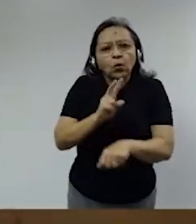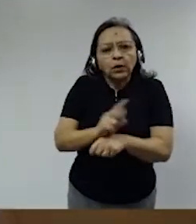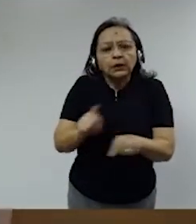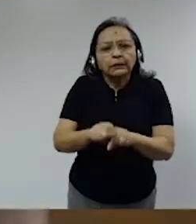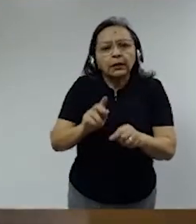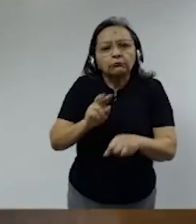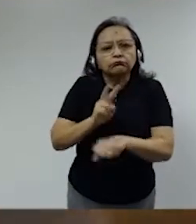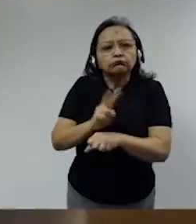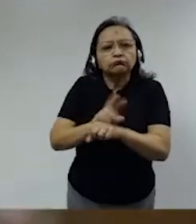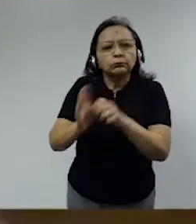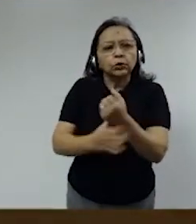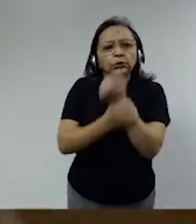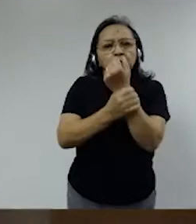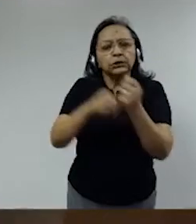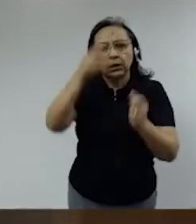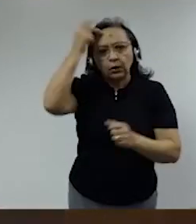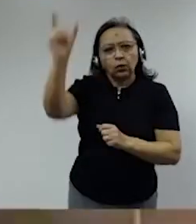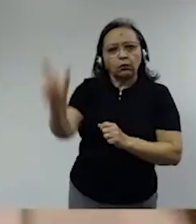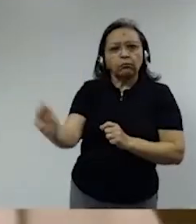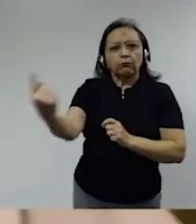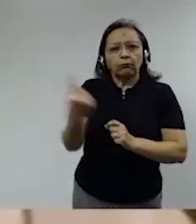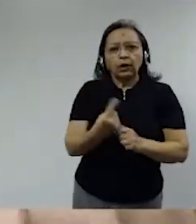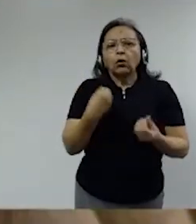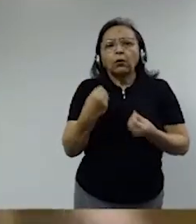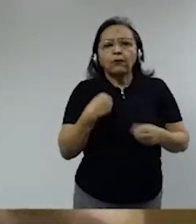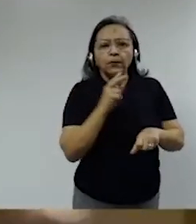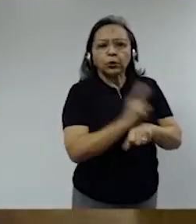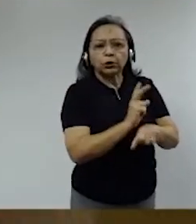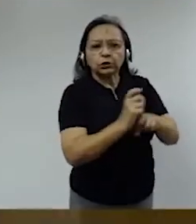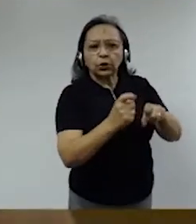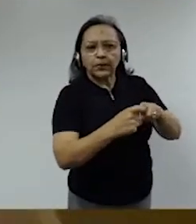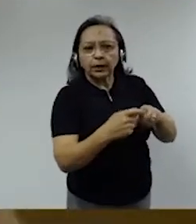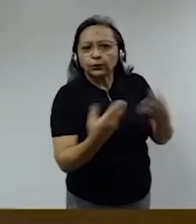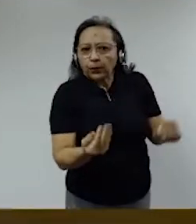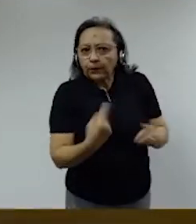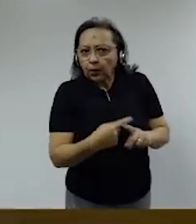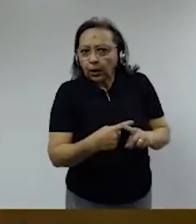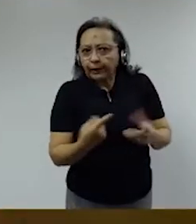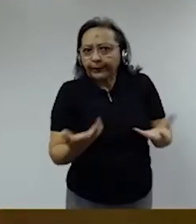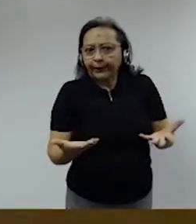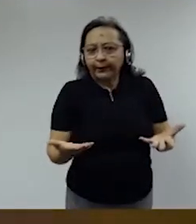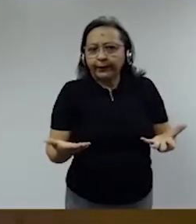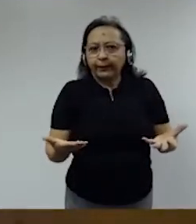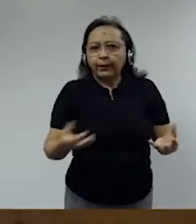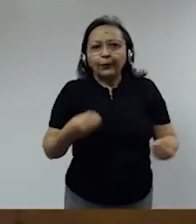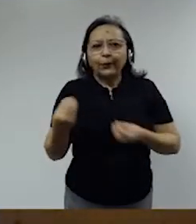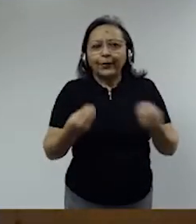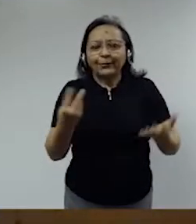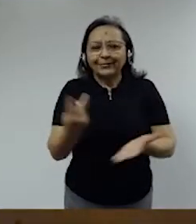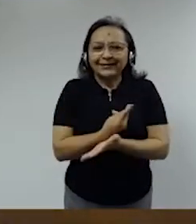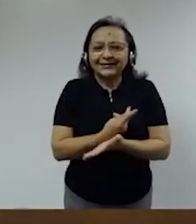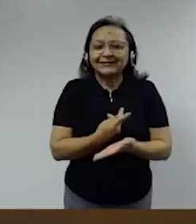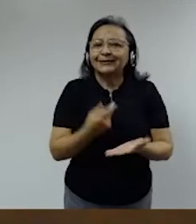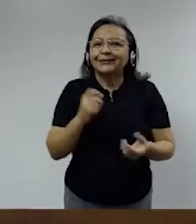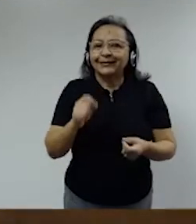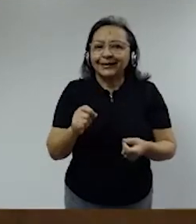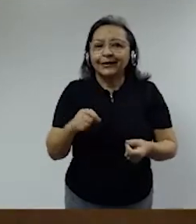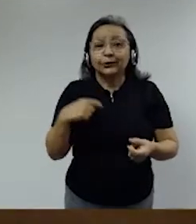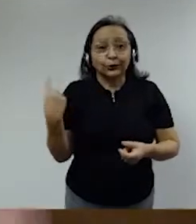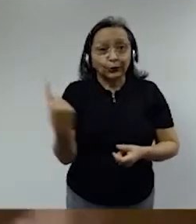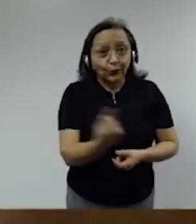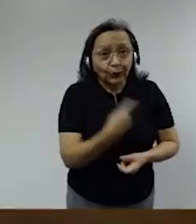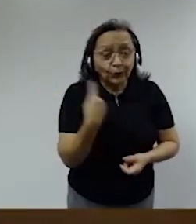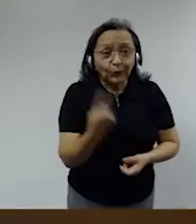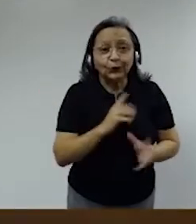paciente e como eu vou também proteger o médico, porque no fundo, né, no final e ao cabo, acaba, o que acontece? Acontece que todos se